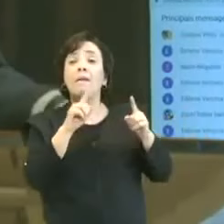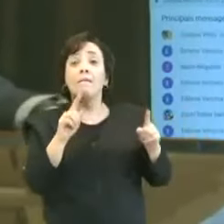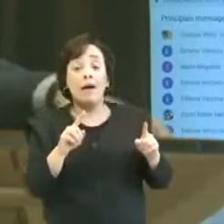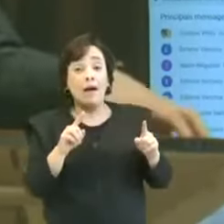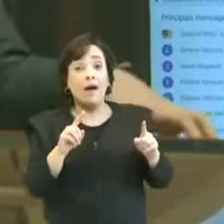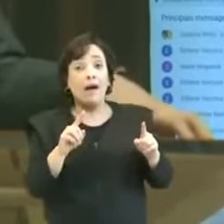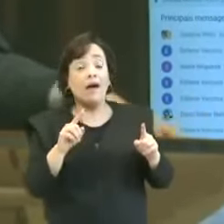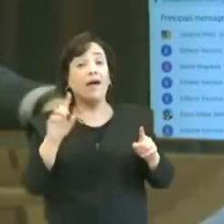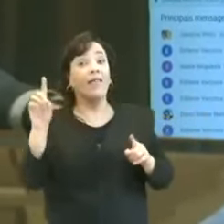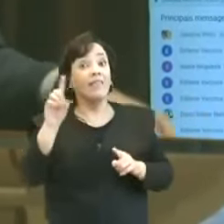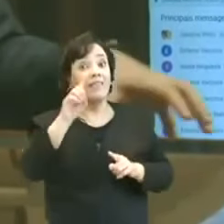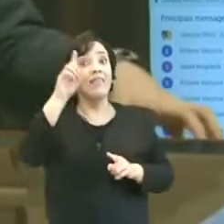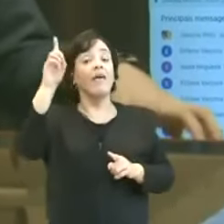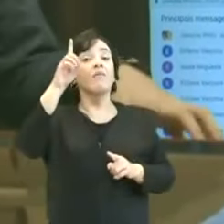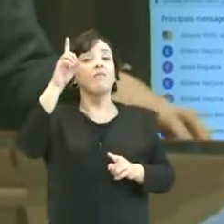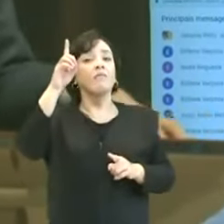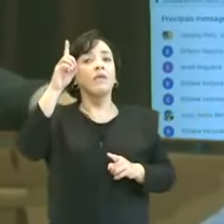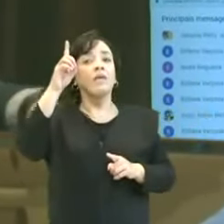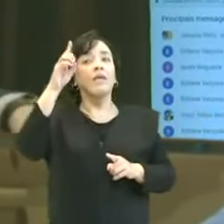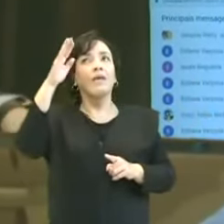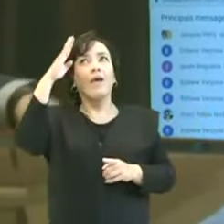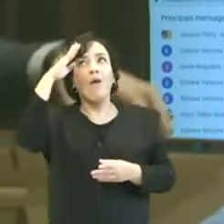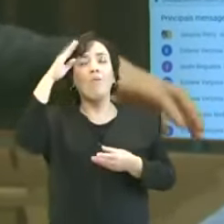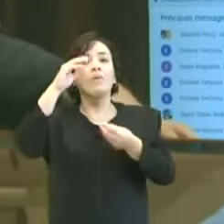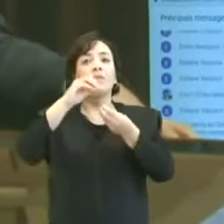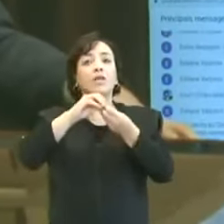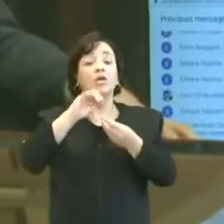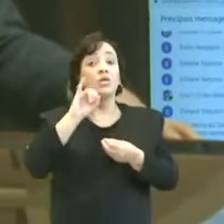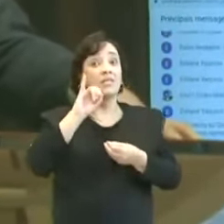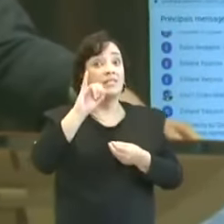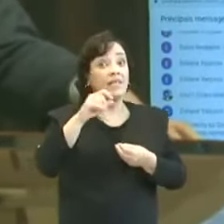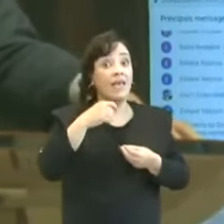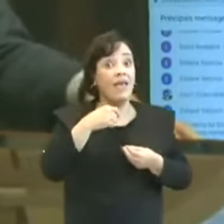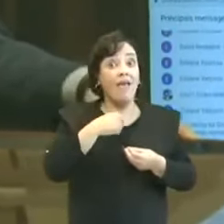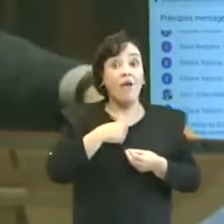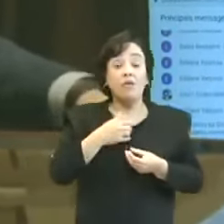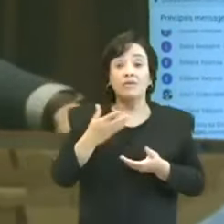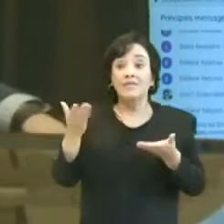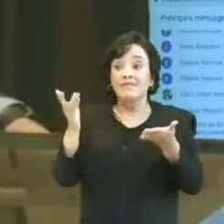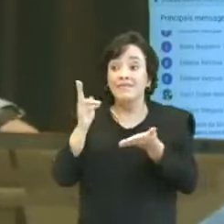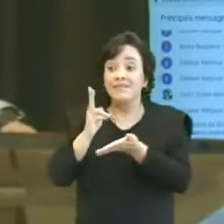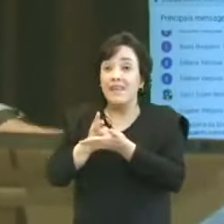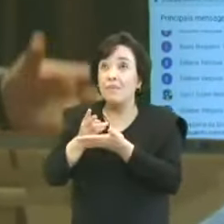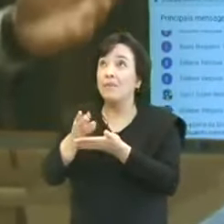na tenda, na presença de Deus, no lugar onde Ele está,